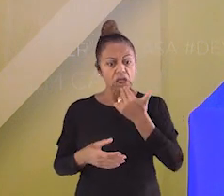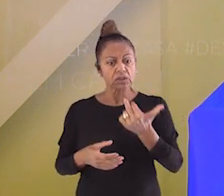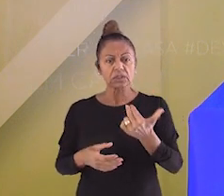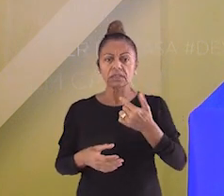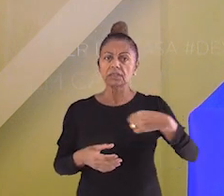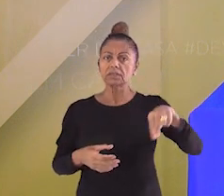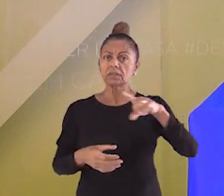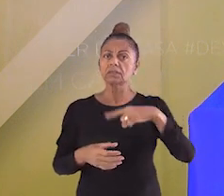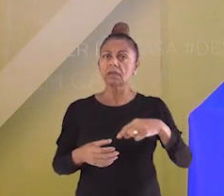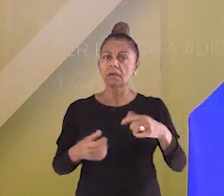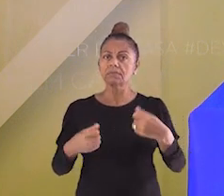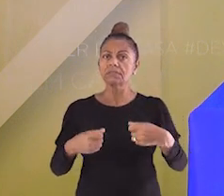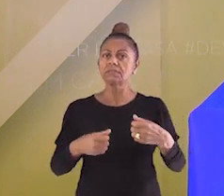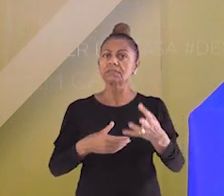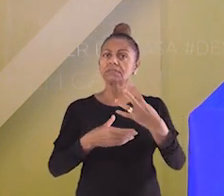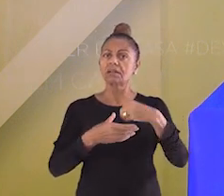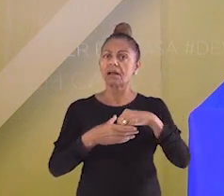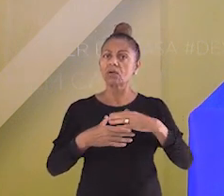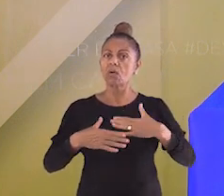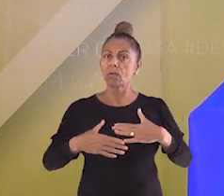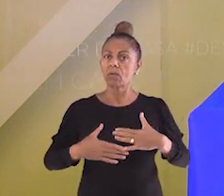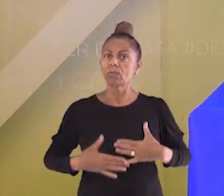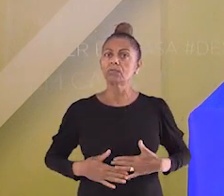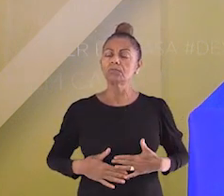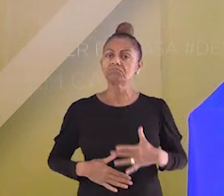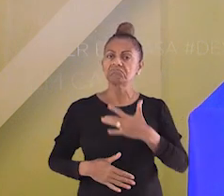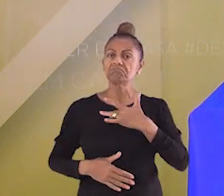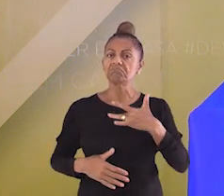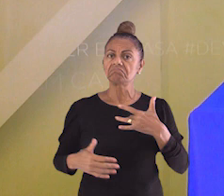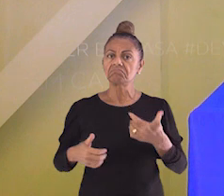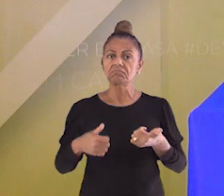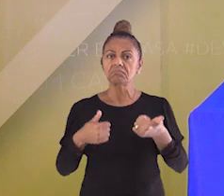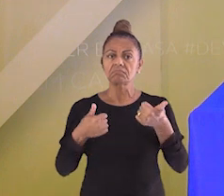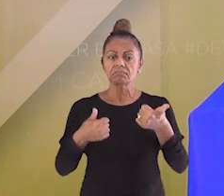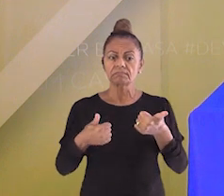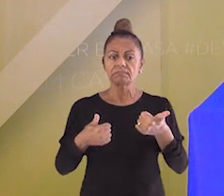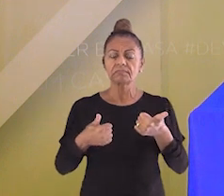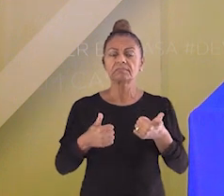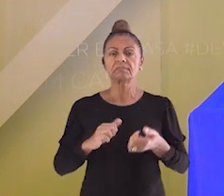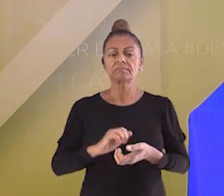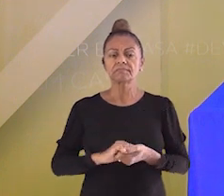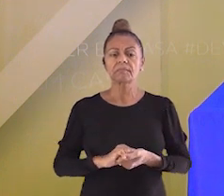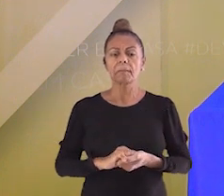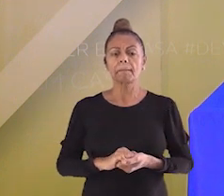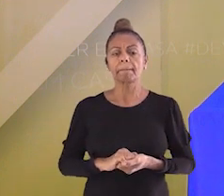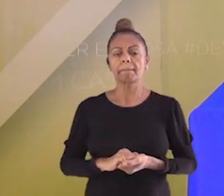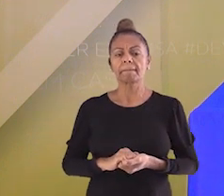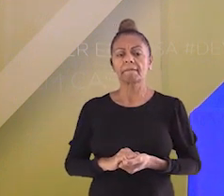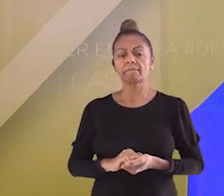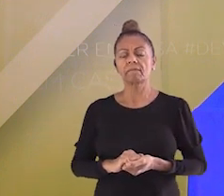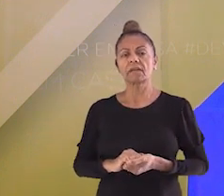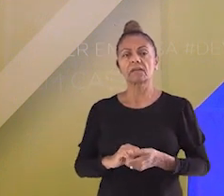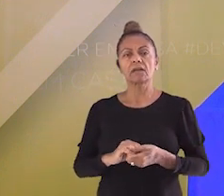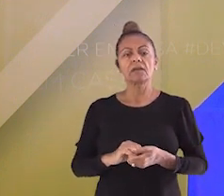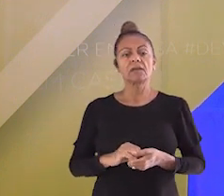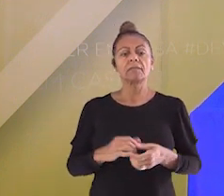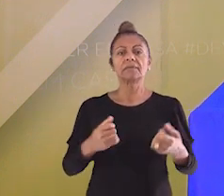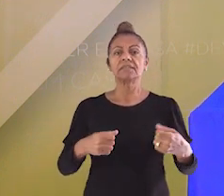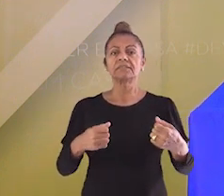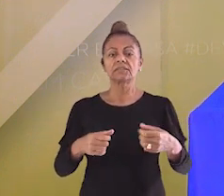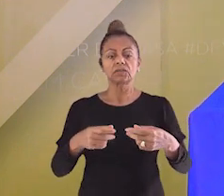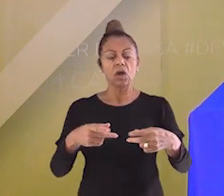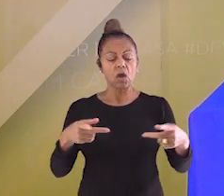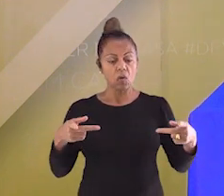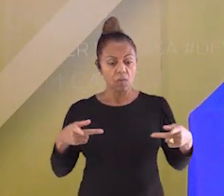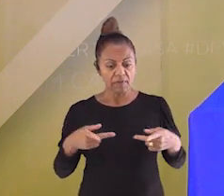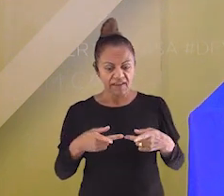esse prato aqui que tem os nutrientes que a gente precisa, tá? Existem outros que a gente pode fazer também, mas o importante é saber escolher qual é o prato,